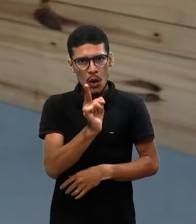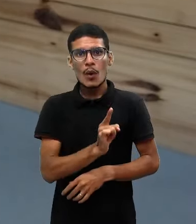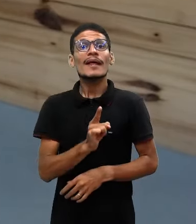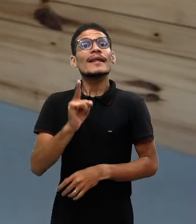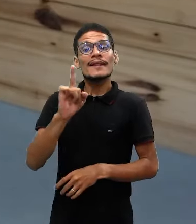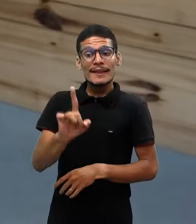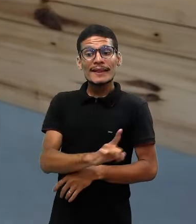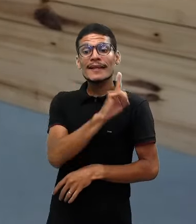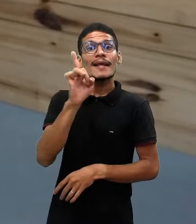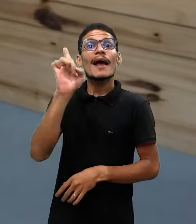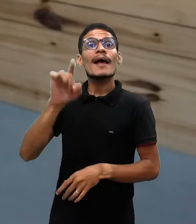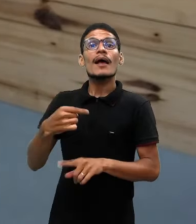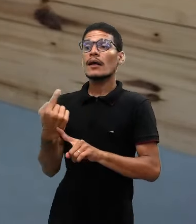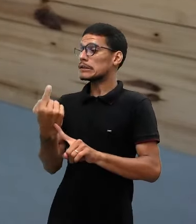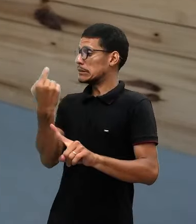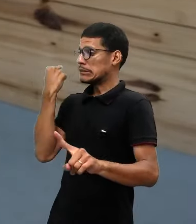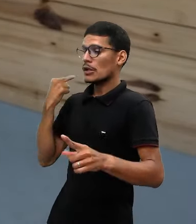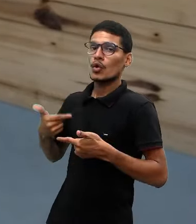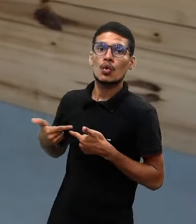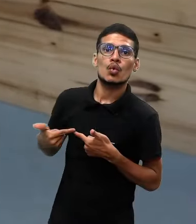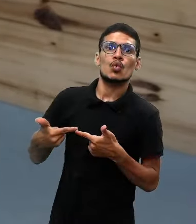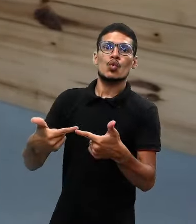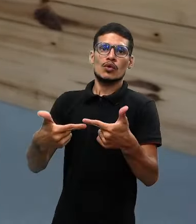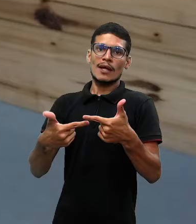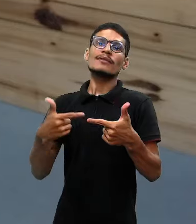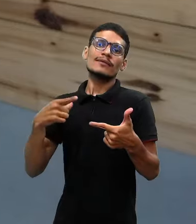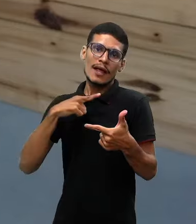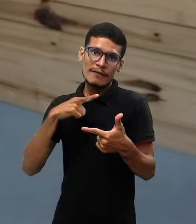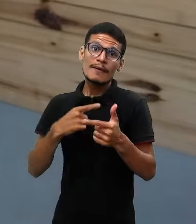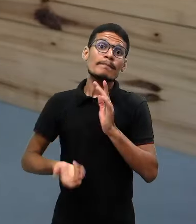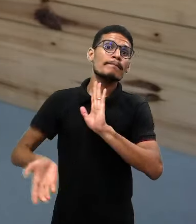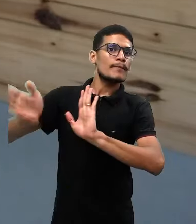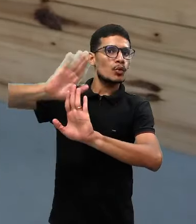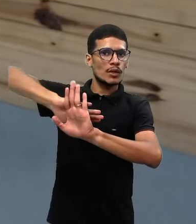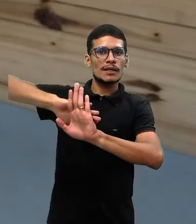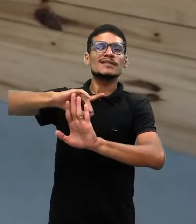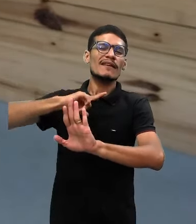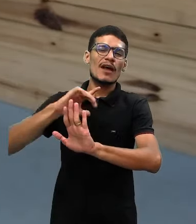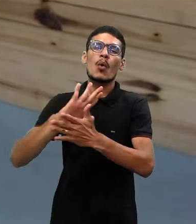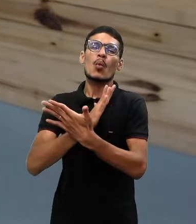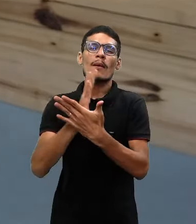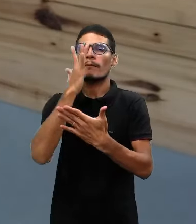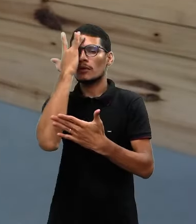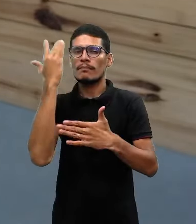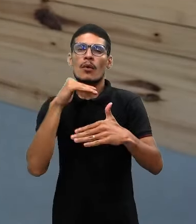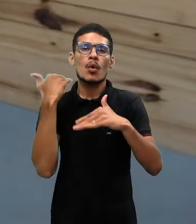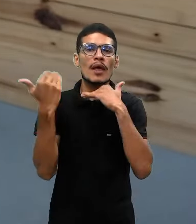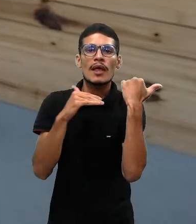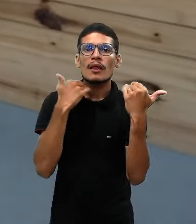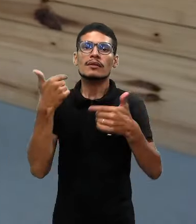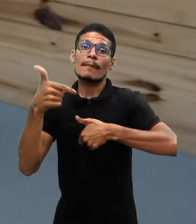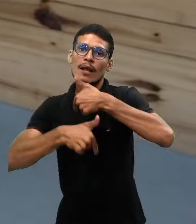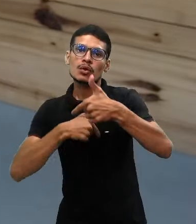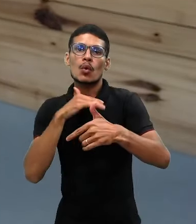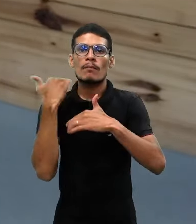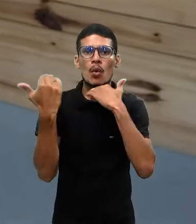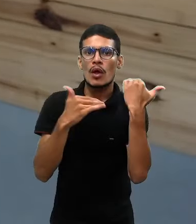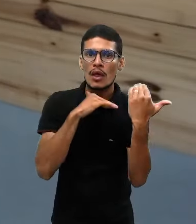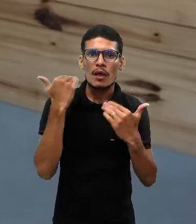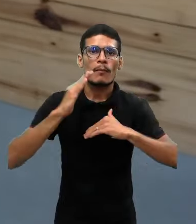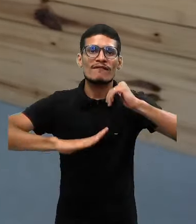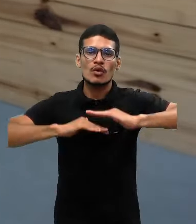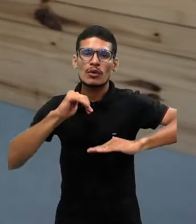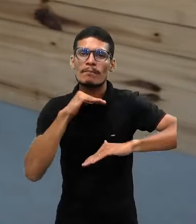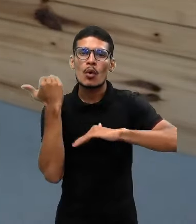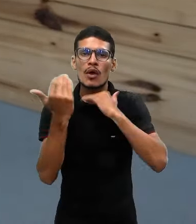vêm de muita luta, de muita batalha, e por trás delas ocorreram muitas mortes, mortes de trabalhadores. Mortes de